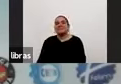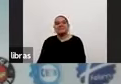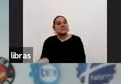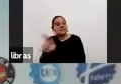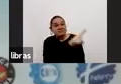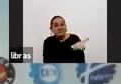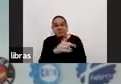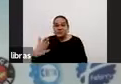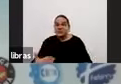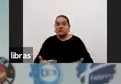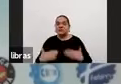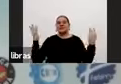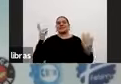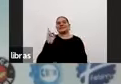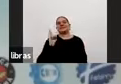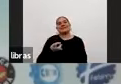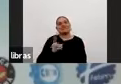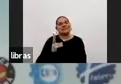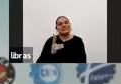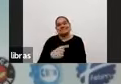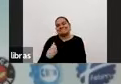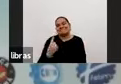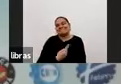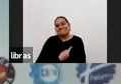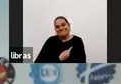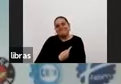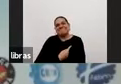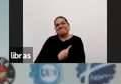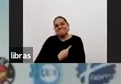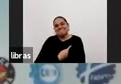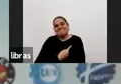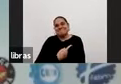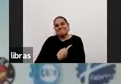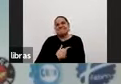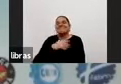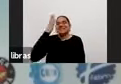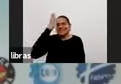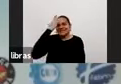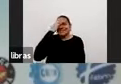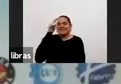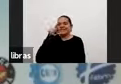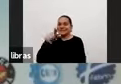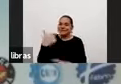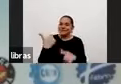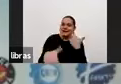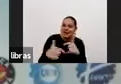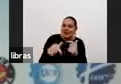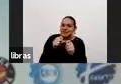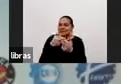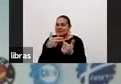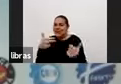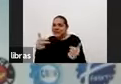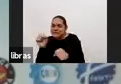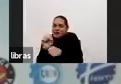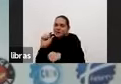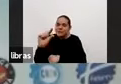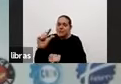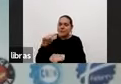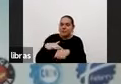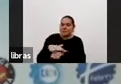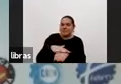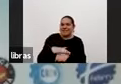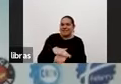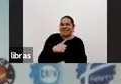a gente de forma positiva, Éder. Eu sei que você está aí na lida, fazendo suas coisas, parou para colaborar aqui com a gente,